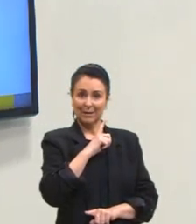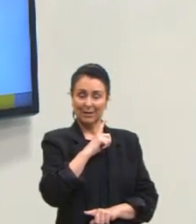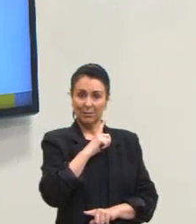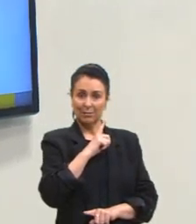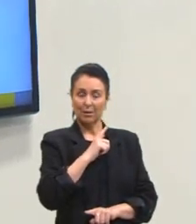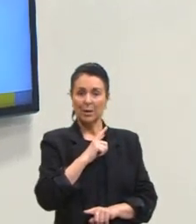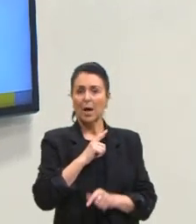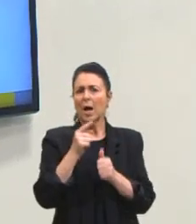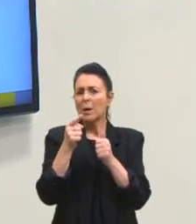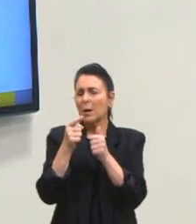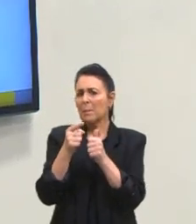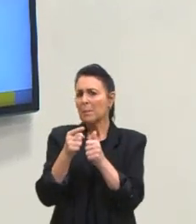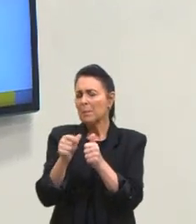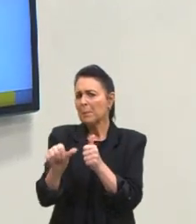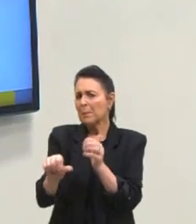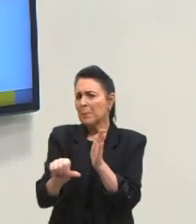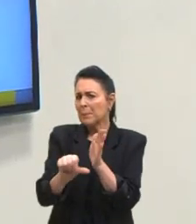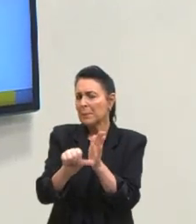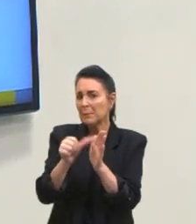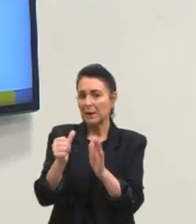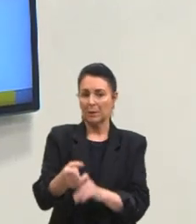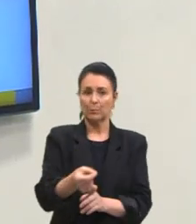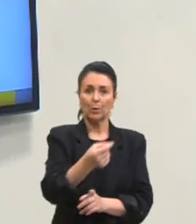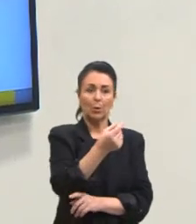na primeira linha ali, nós temos